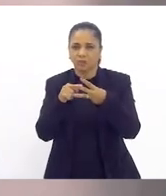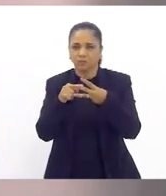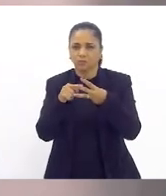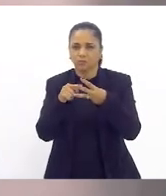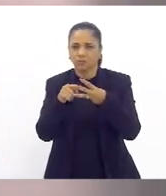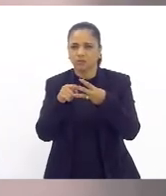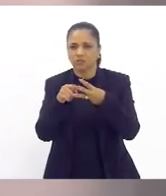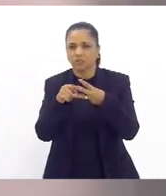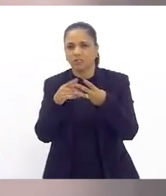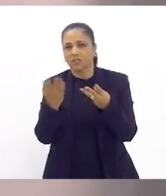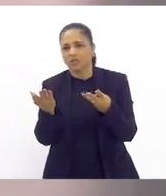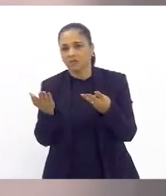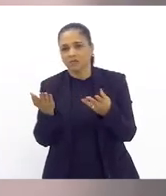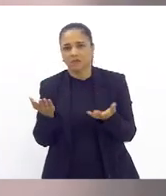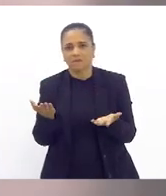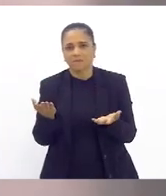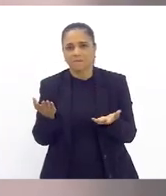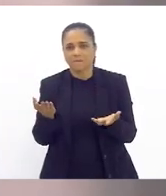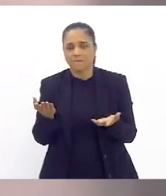por favor